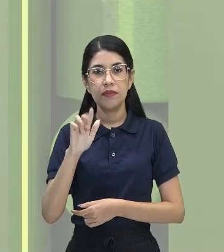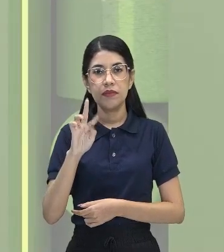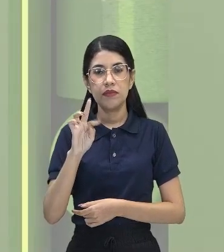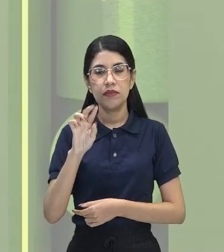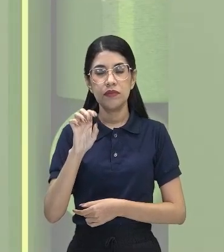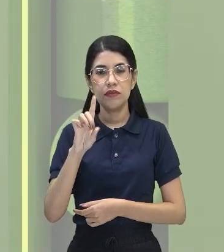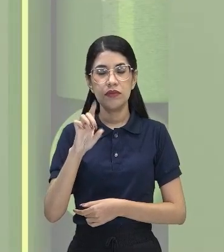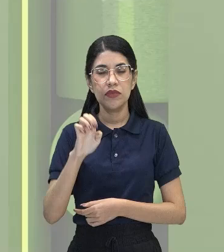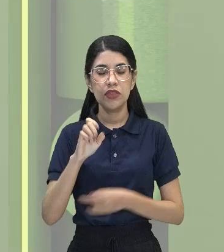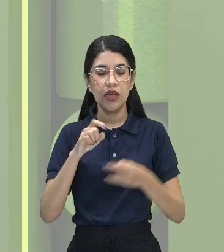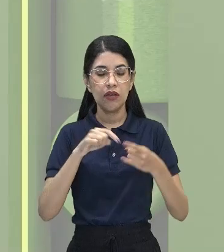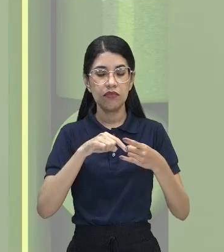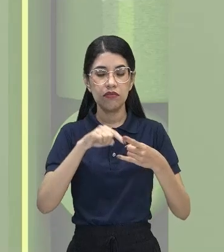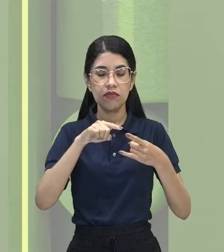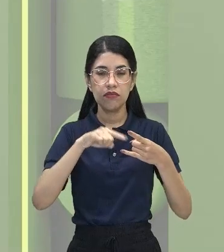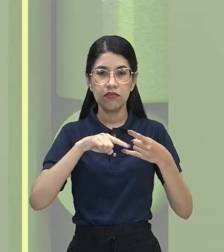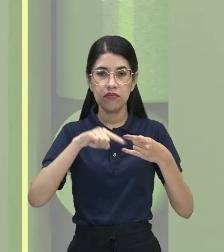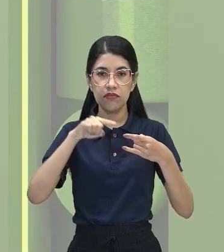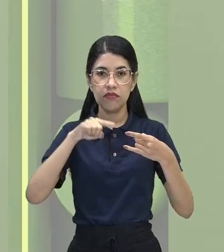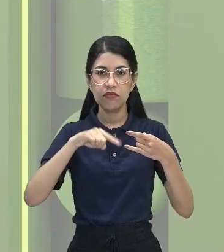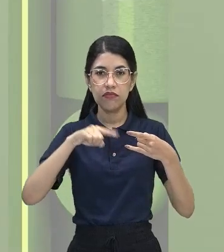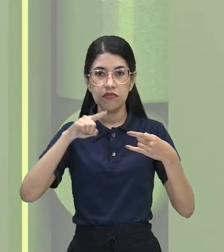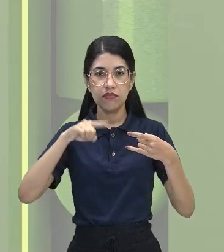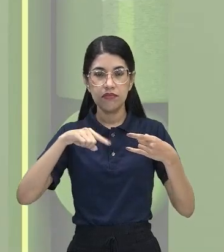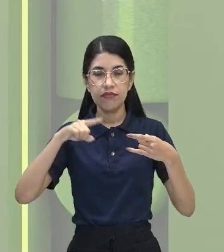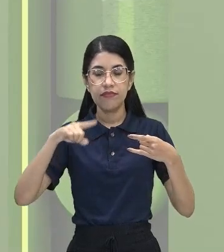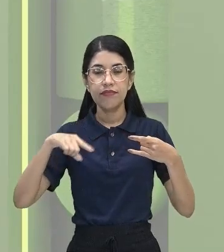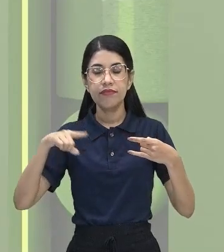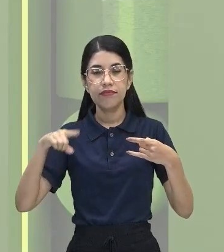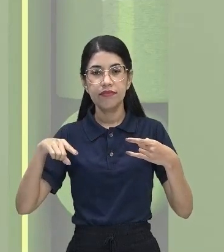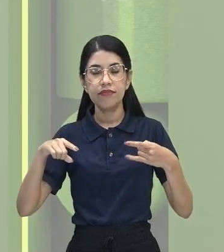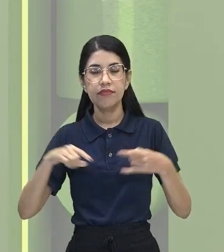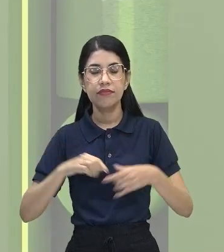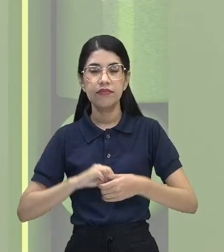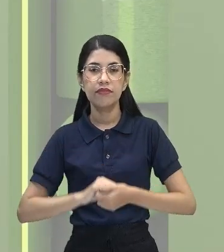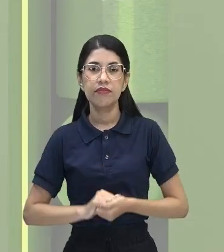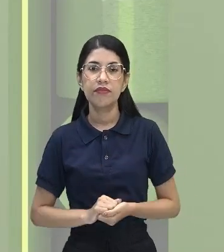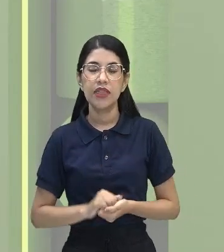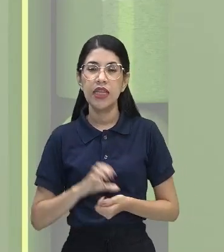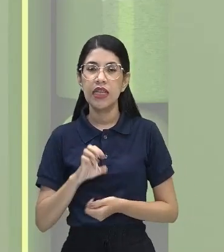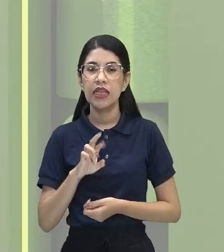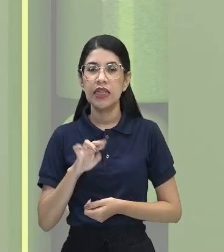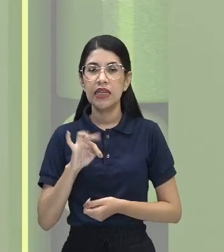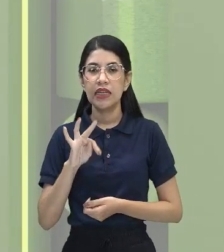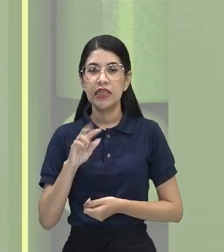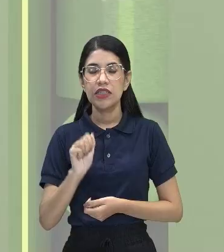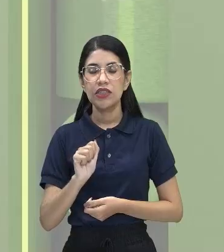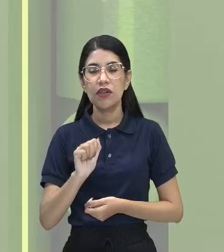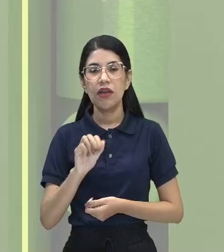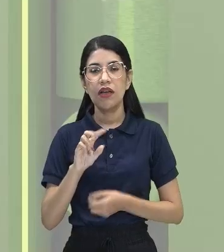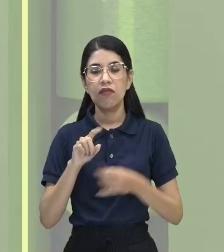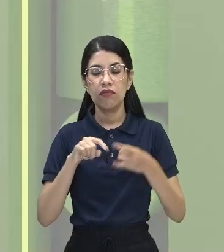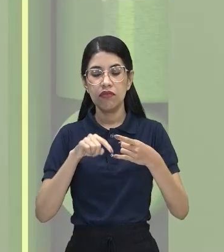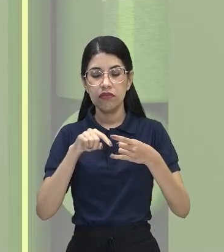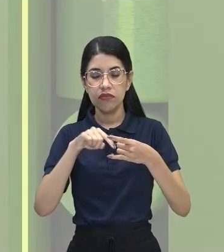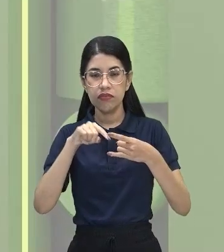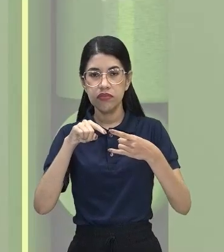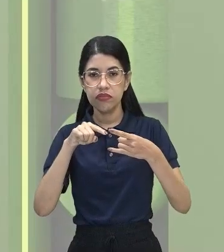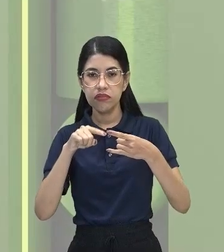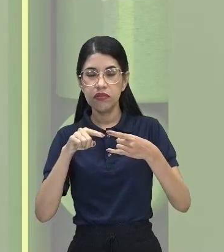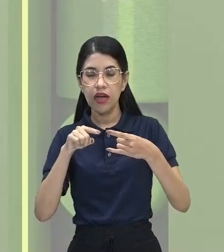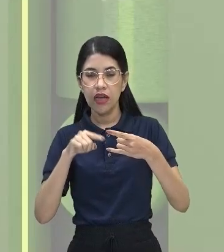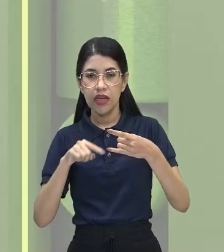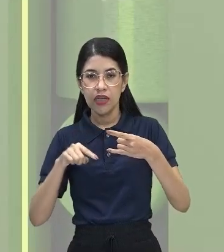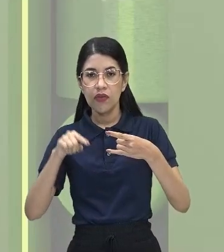da onda e o máximo da onda, que é chamado de crista, ou um vale, né, também, que é chamado de ponto mínimo. Então, pessoal,